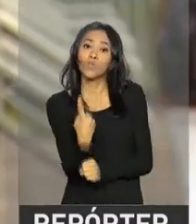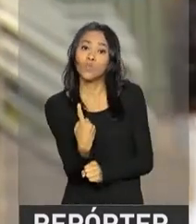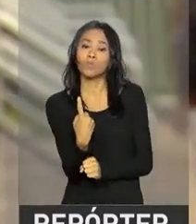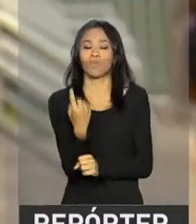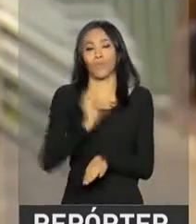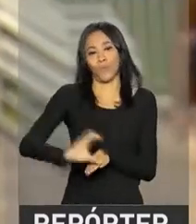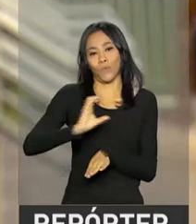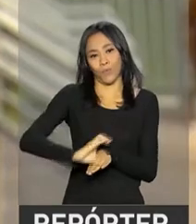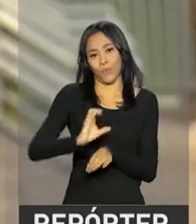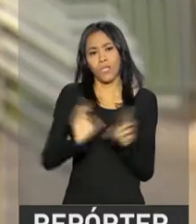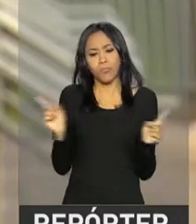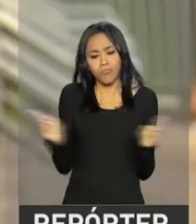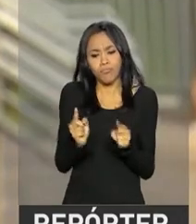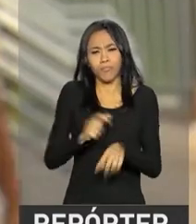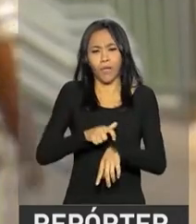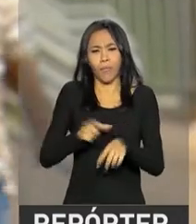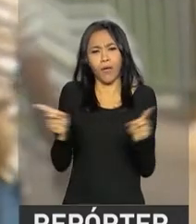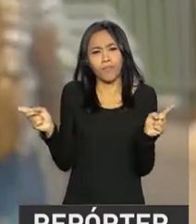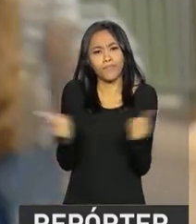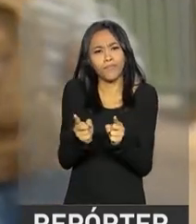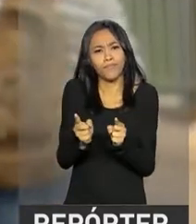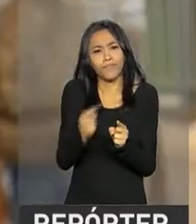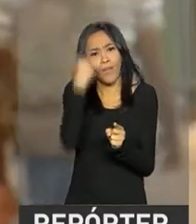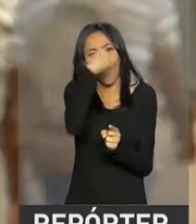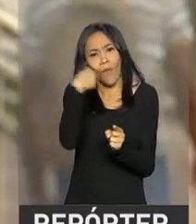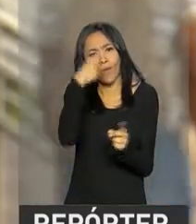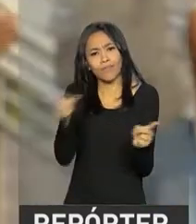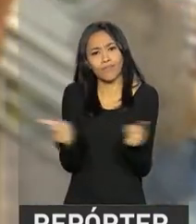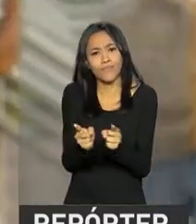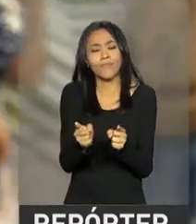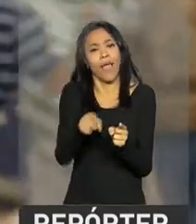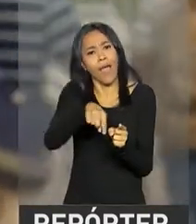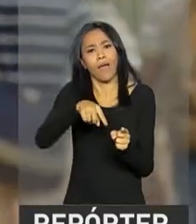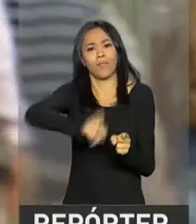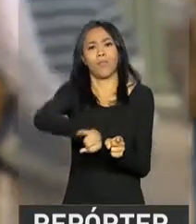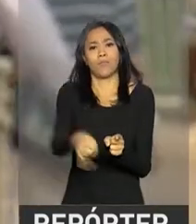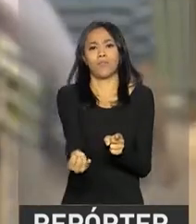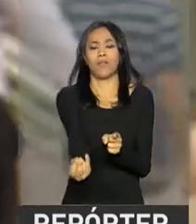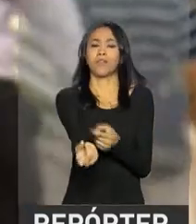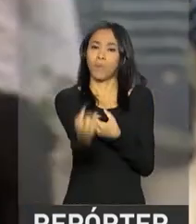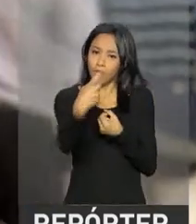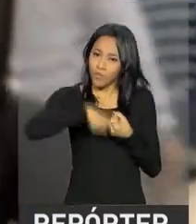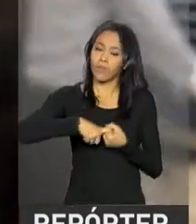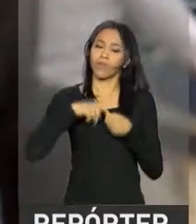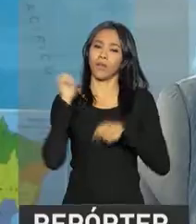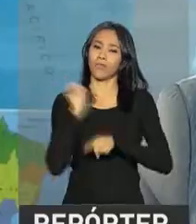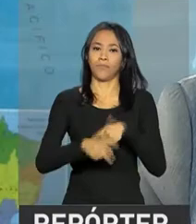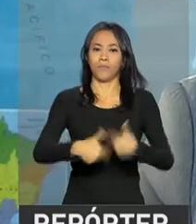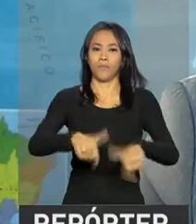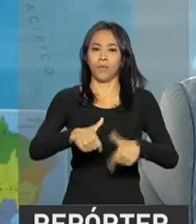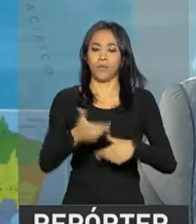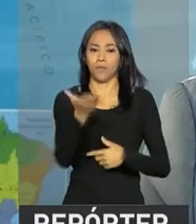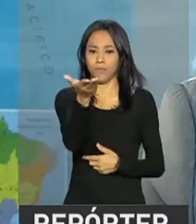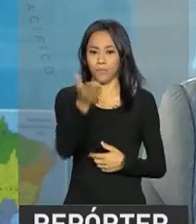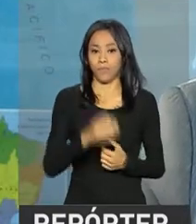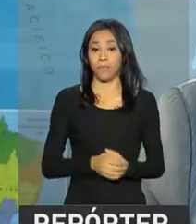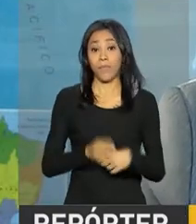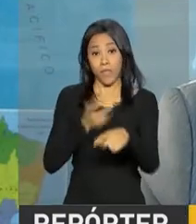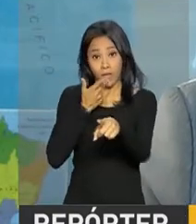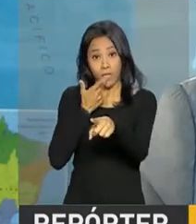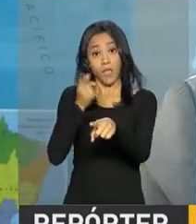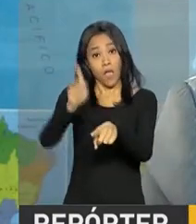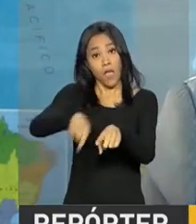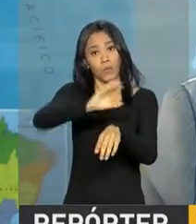curta duração para muitos uma oportunidade a mais para quem precisa voltar ao mercado de trabalho são cursos que podem ser